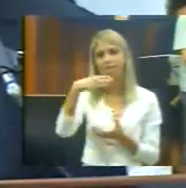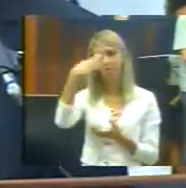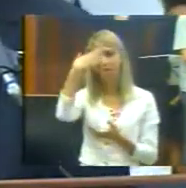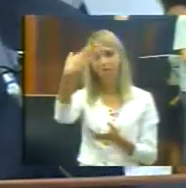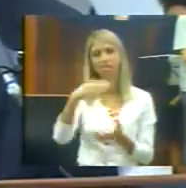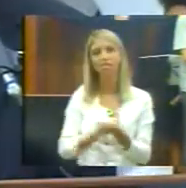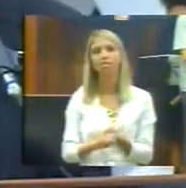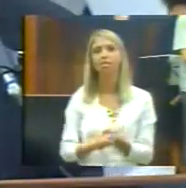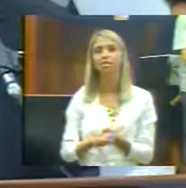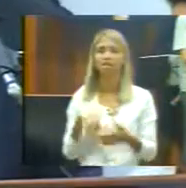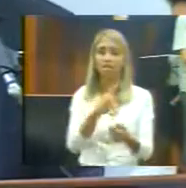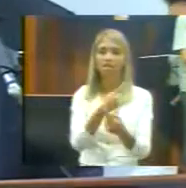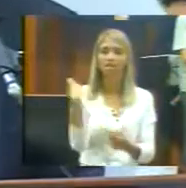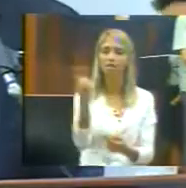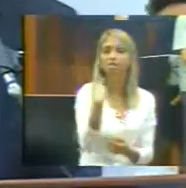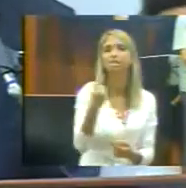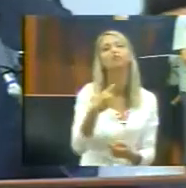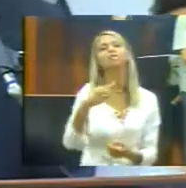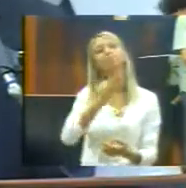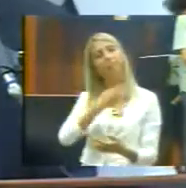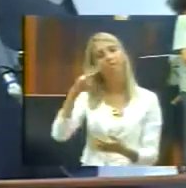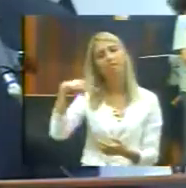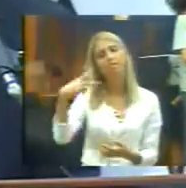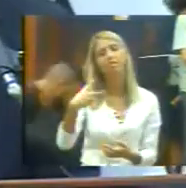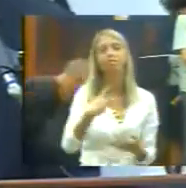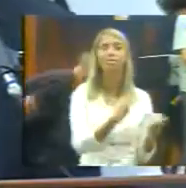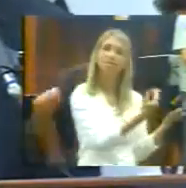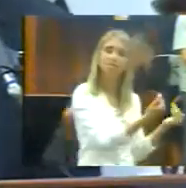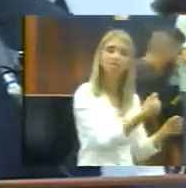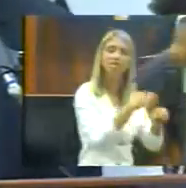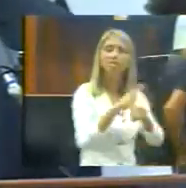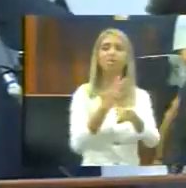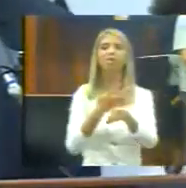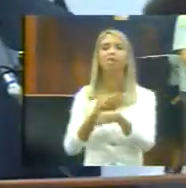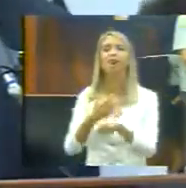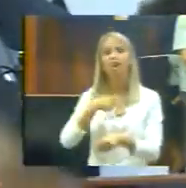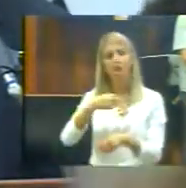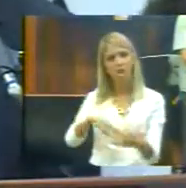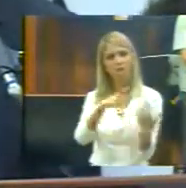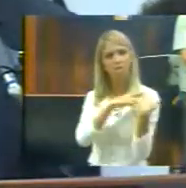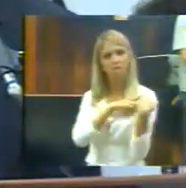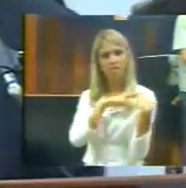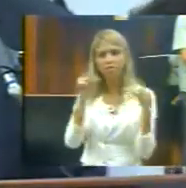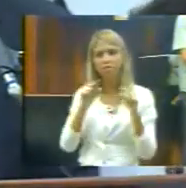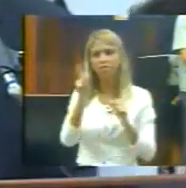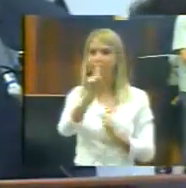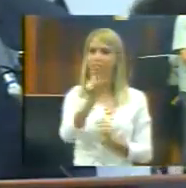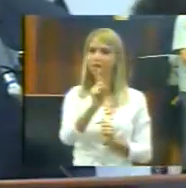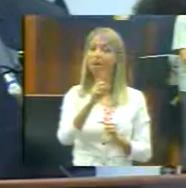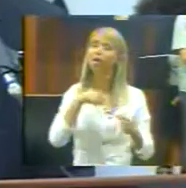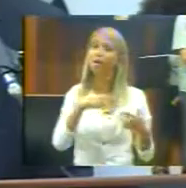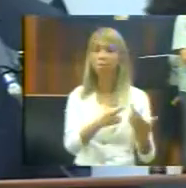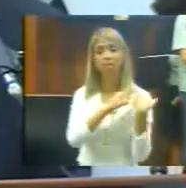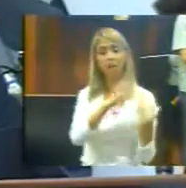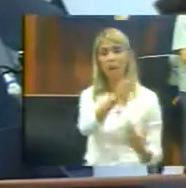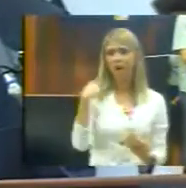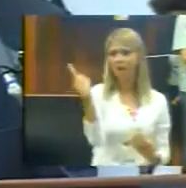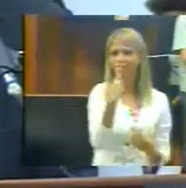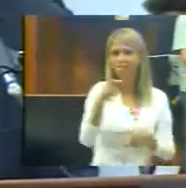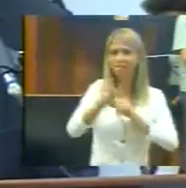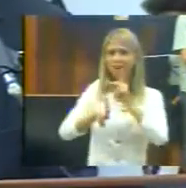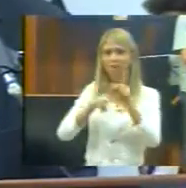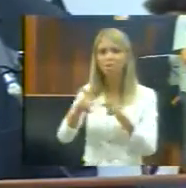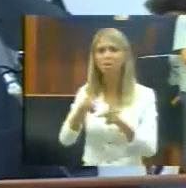agradecer a todos os meus colegas parlamentares. Venho aqui dizer que estou aqui não só para representar as minorias, estou aqui para representar toda a população,